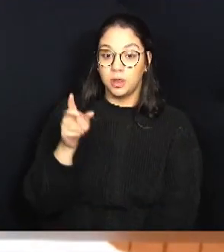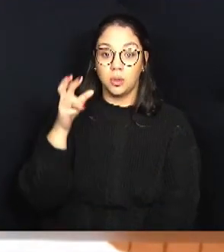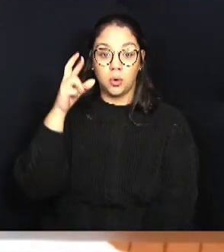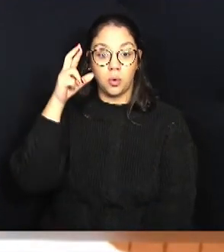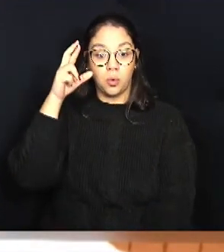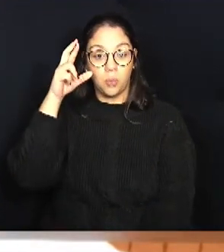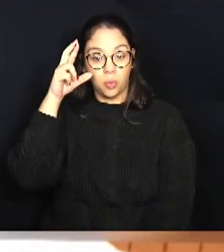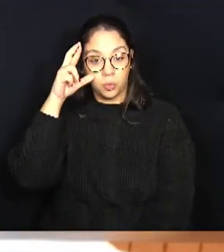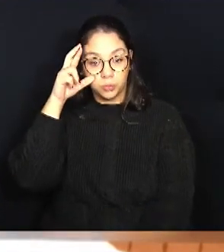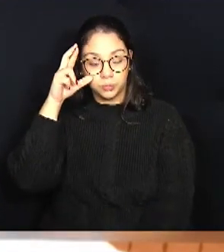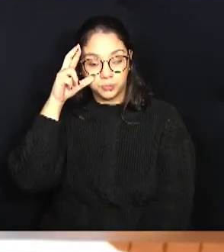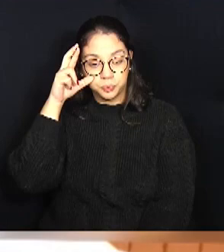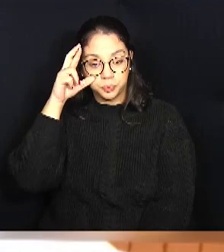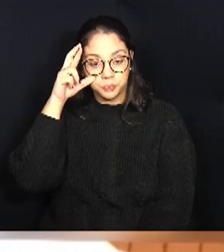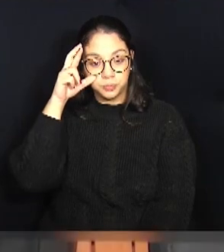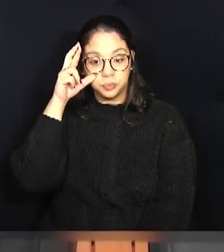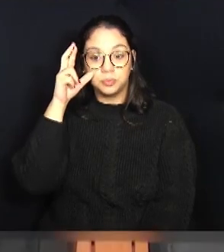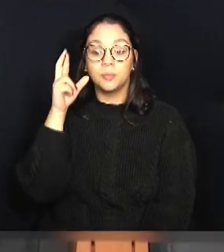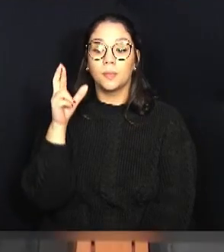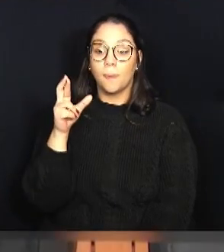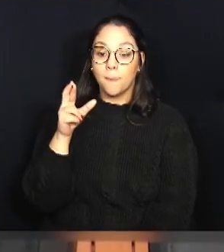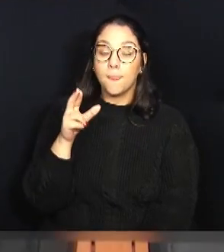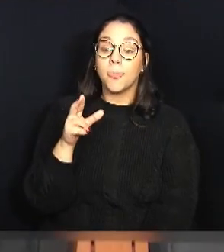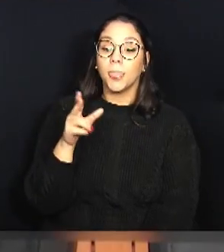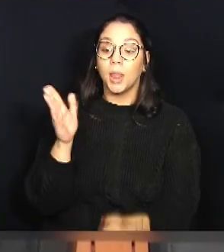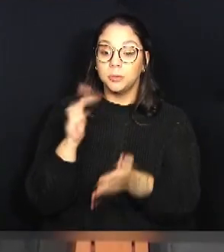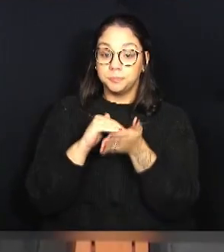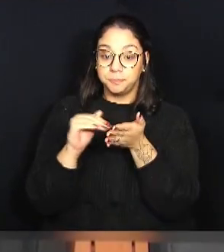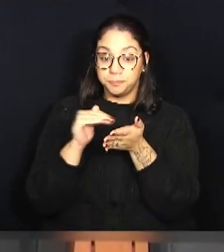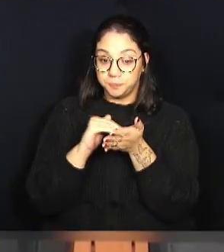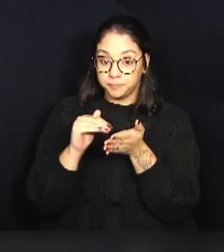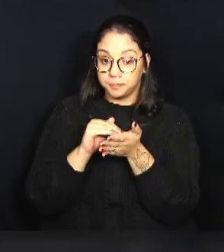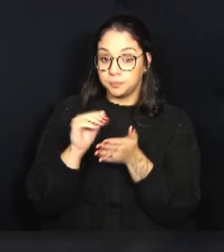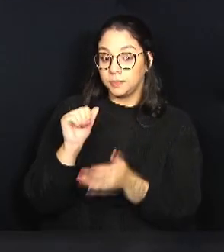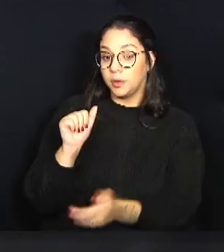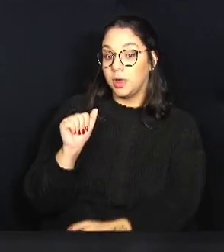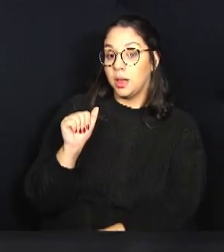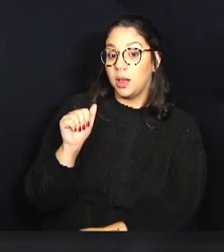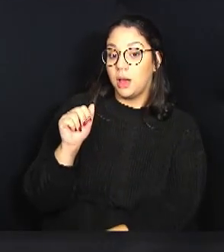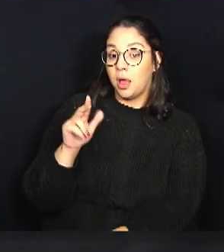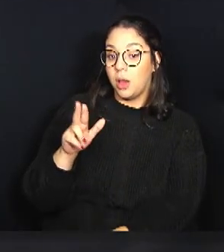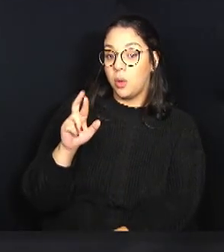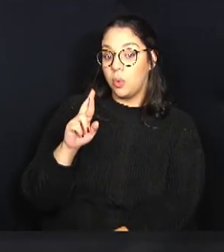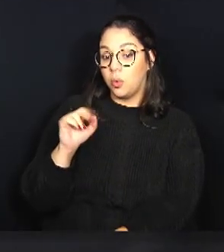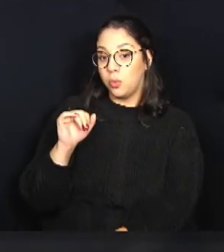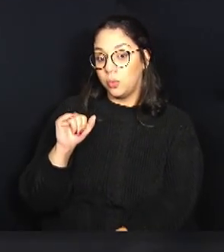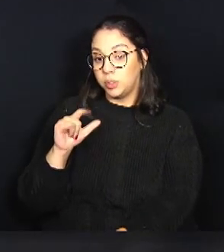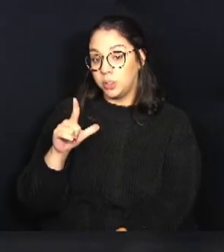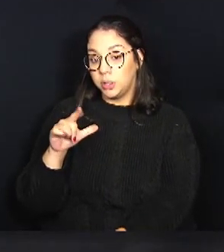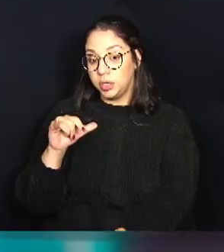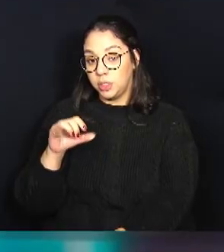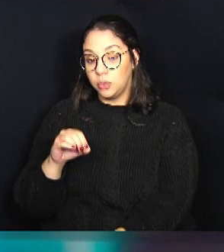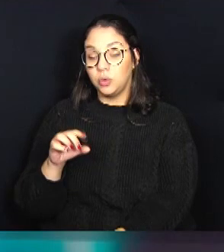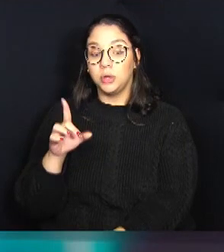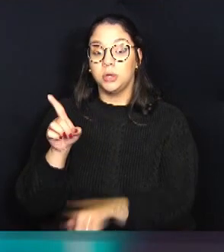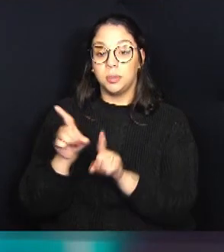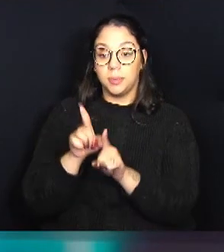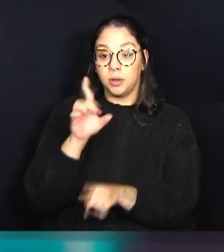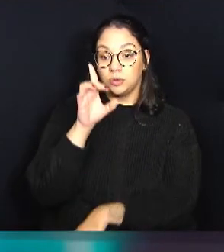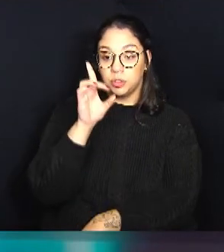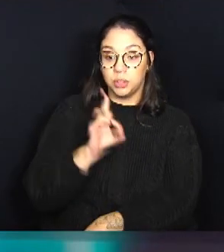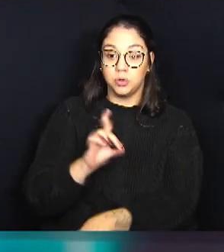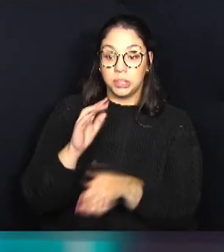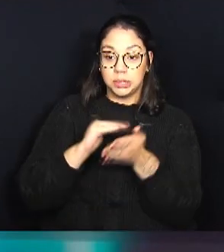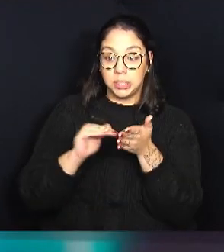presidida pelo vereador Carlinhos Camelô, o secretário Aurílio Caiado e o diretor da Secretaria de Finanças falaram